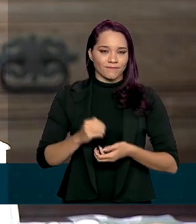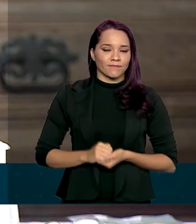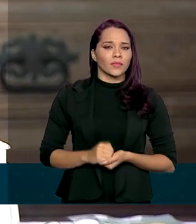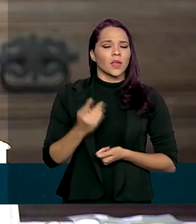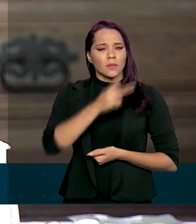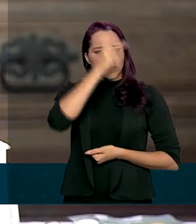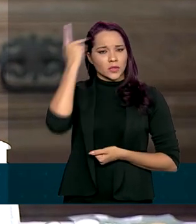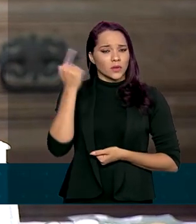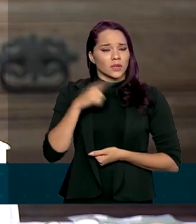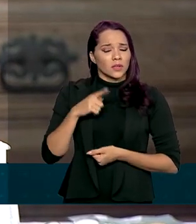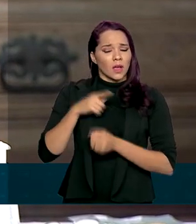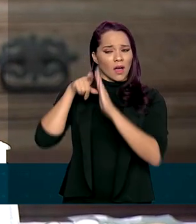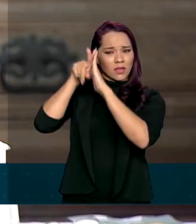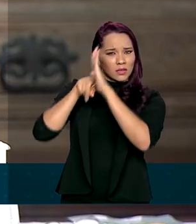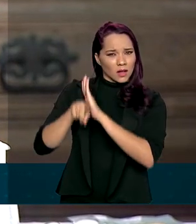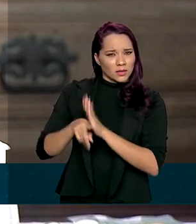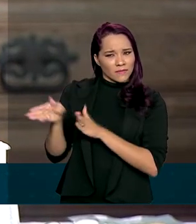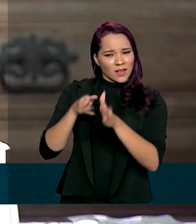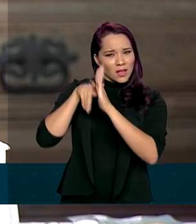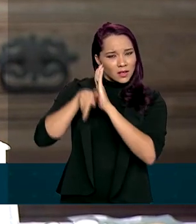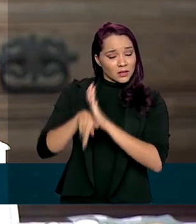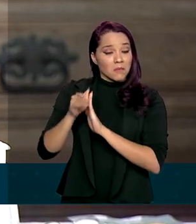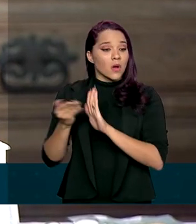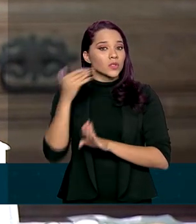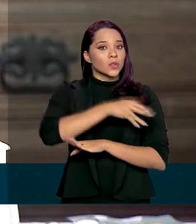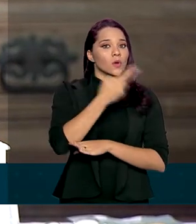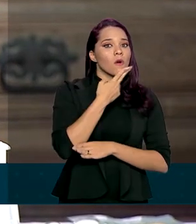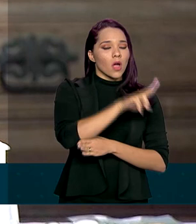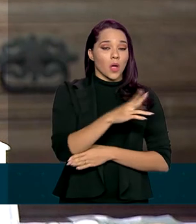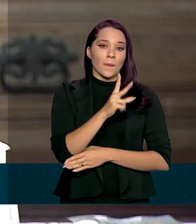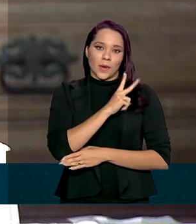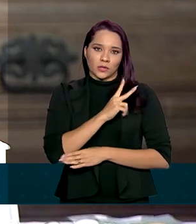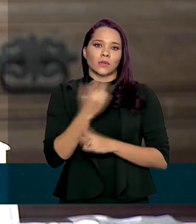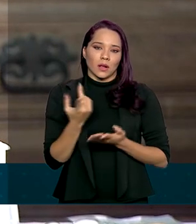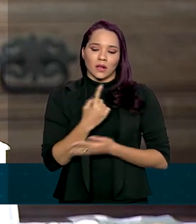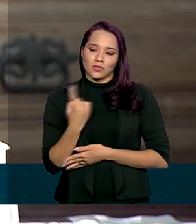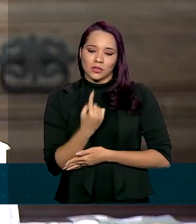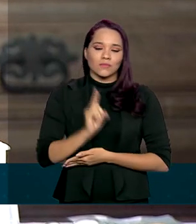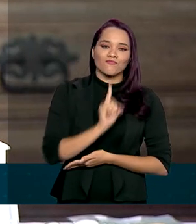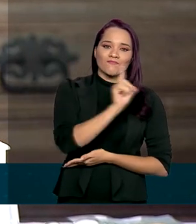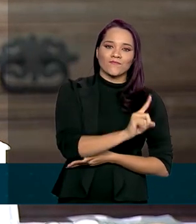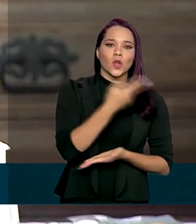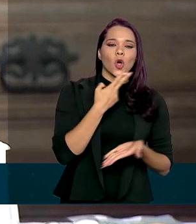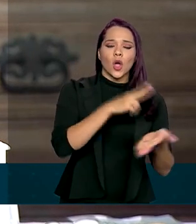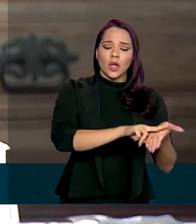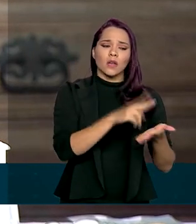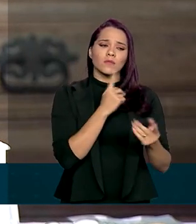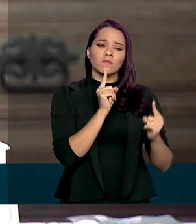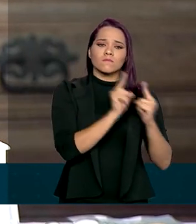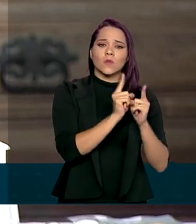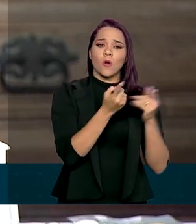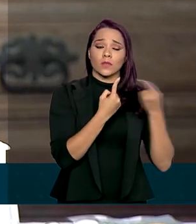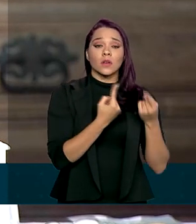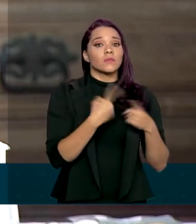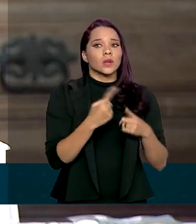Aquelas pessoas que estão sob análise poderão ir agora nos Correios, de forma individual, obviamente, e tratar desse assunto, que nós queremos